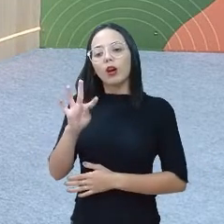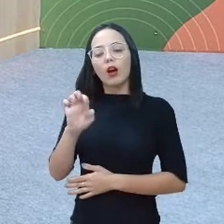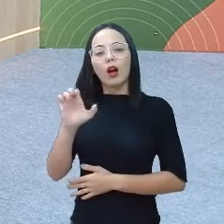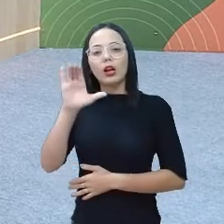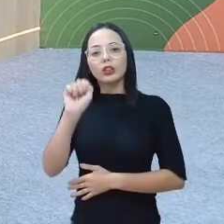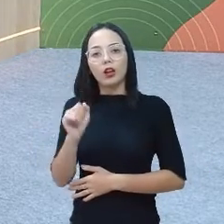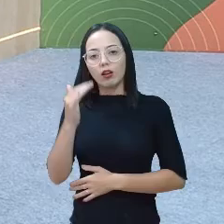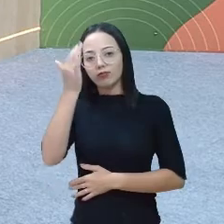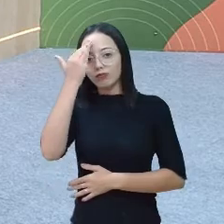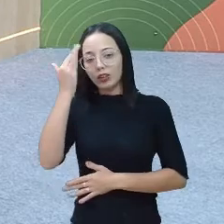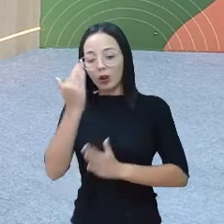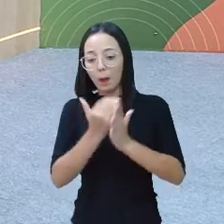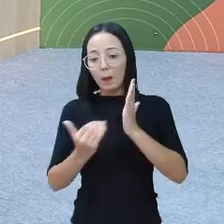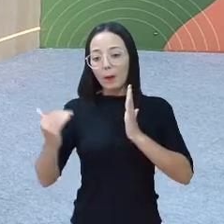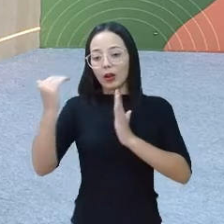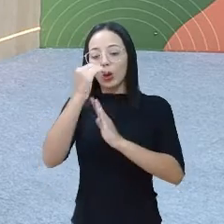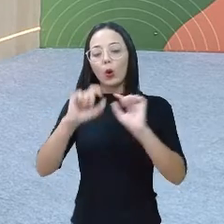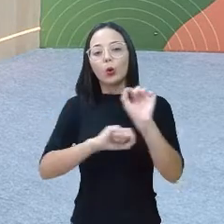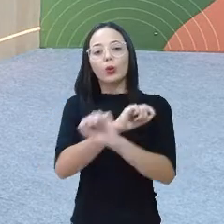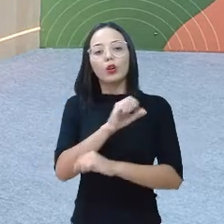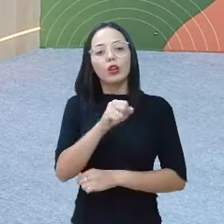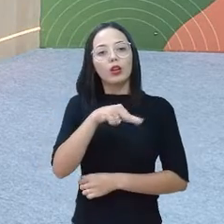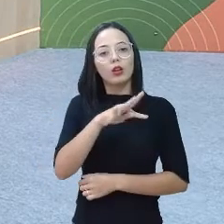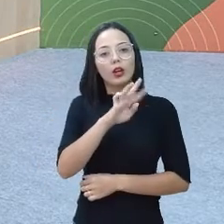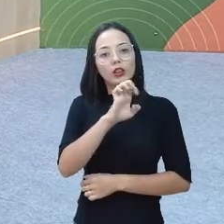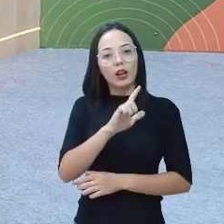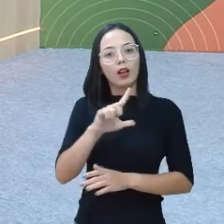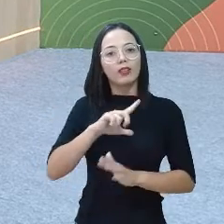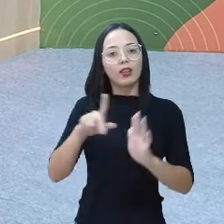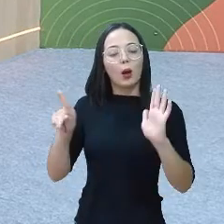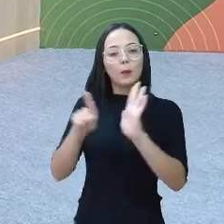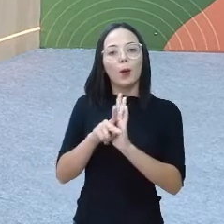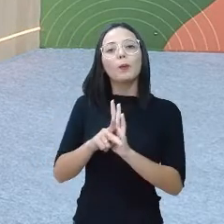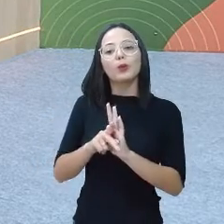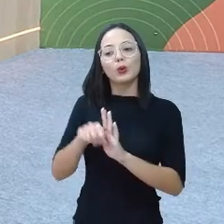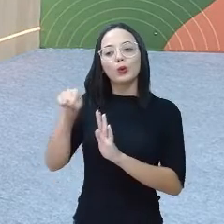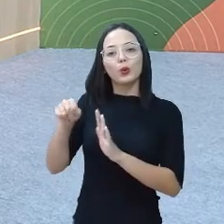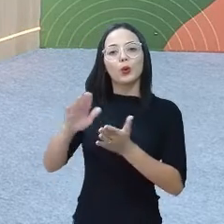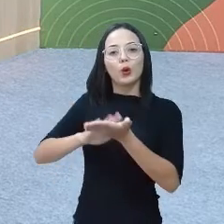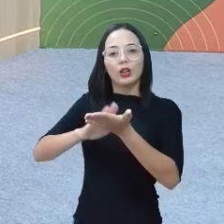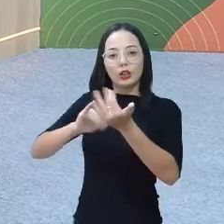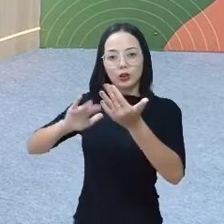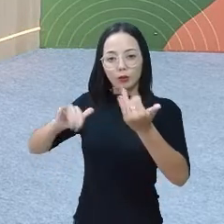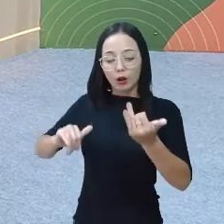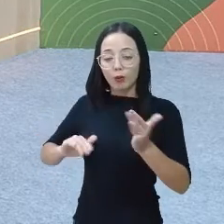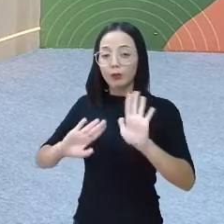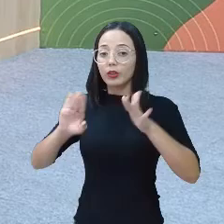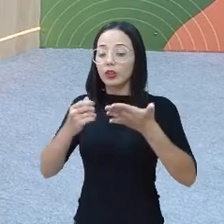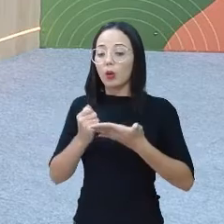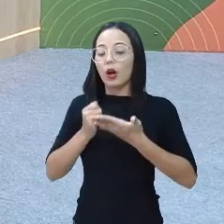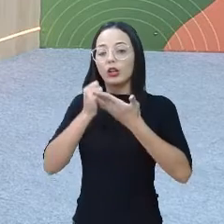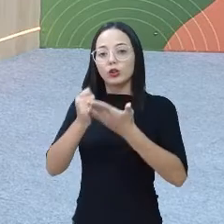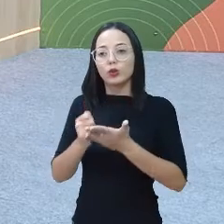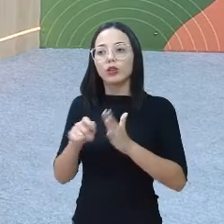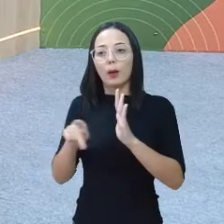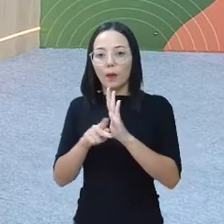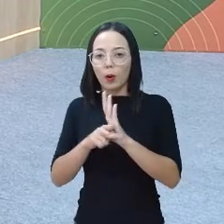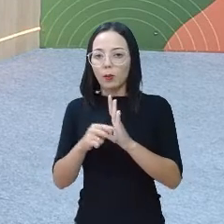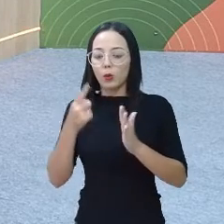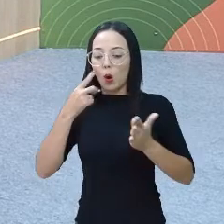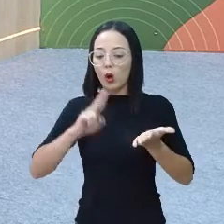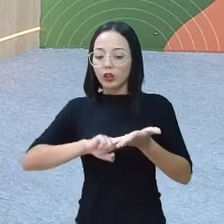maior do que o conhecimento que os astecas tinham sobre os espanhóis. Então, isso, a ajuda desses intérpretes,